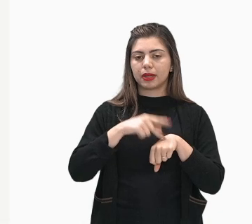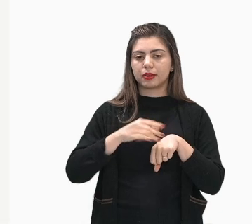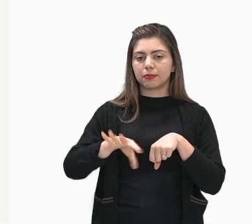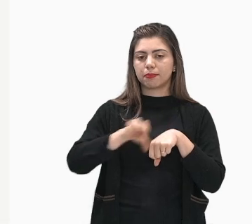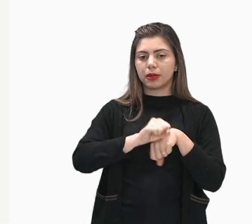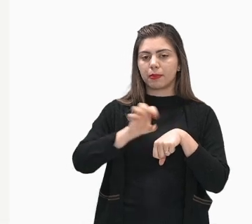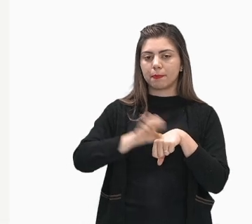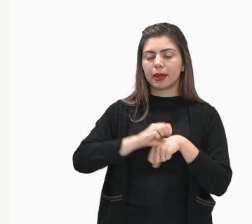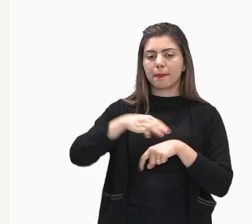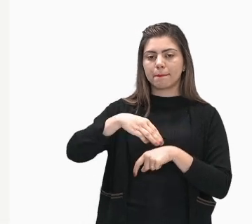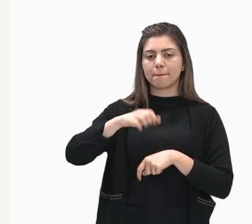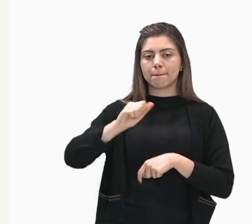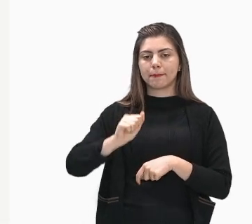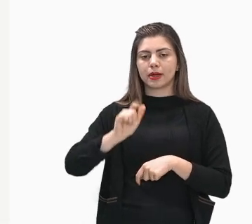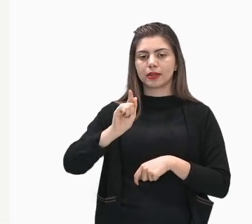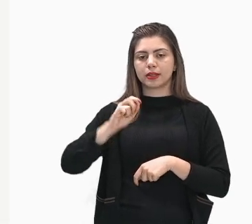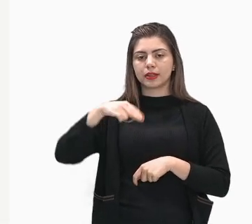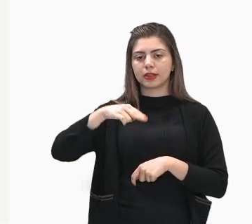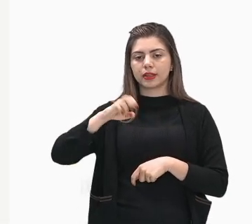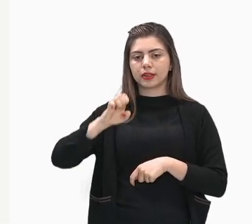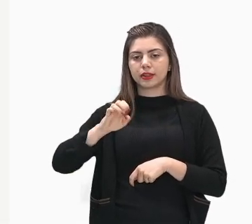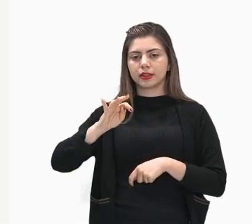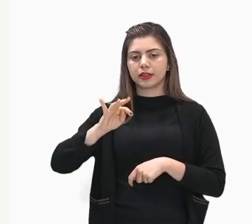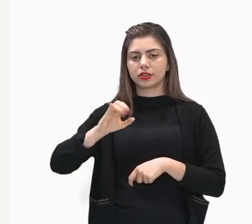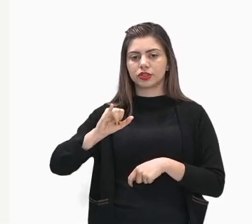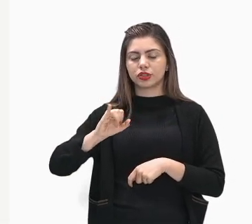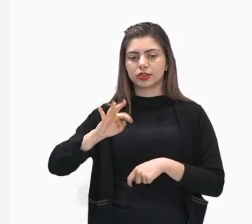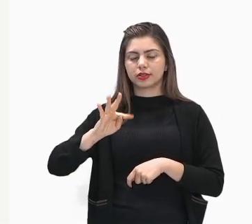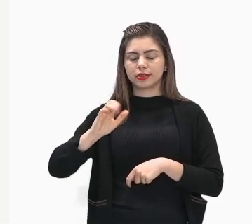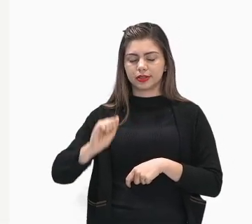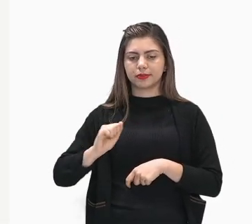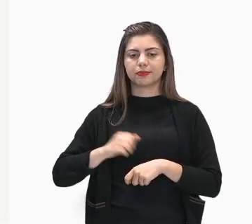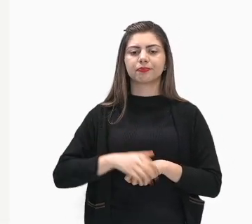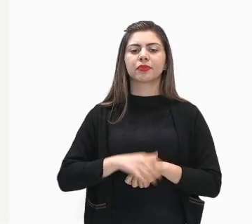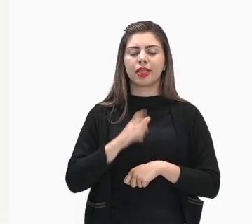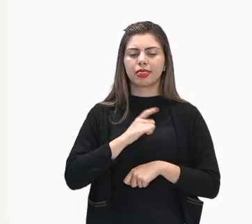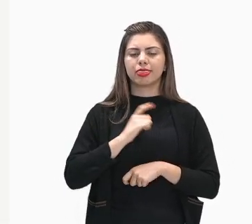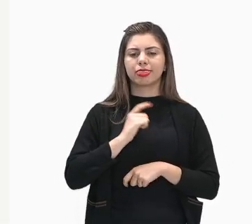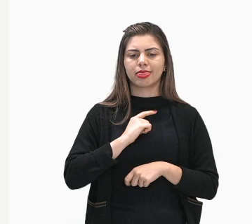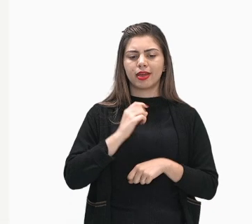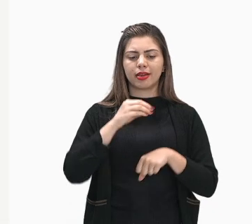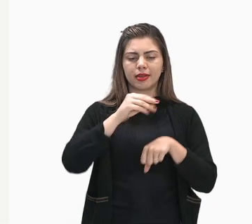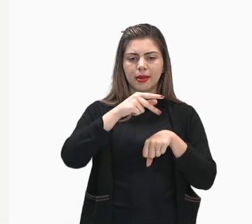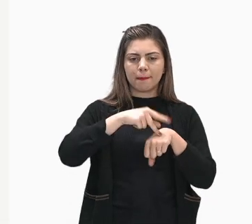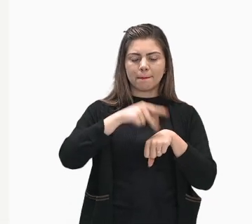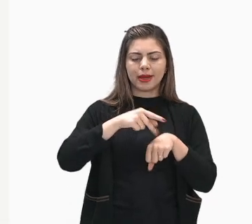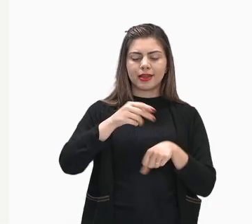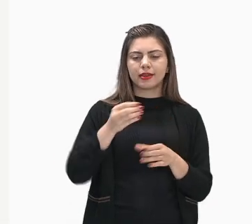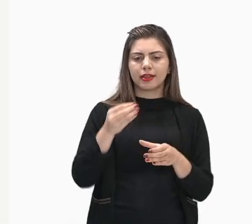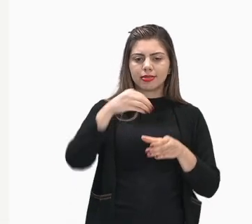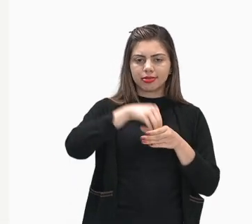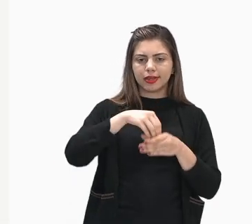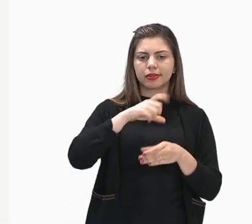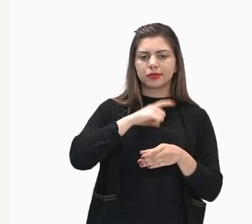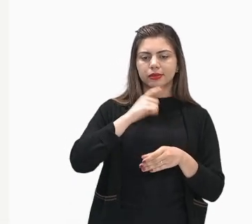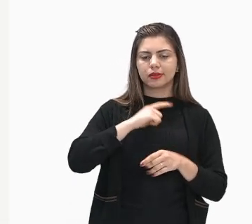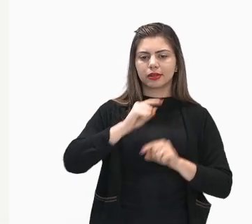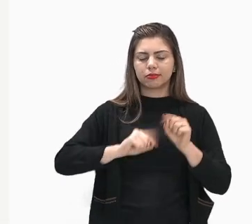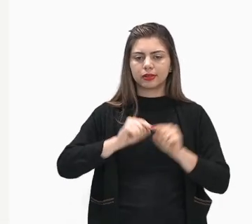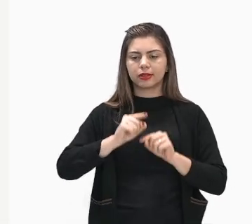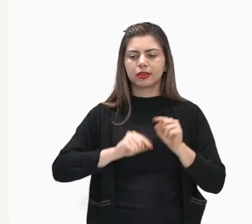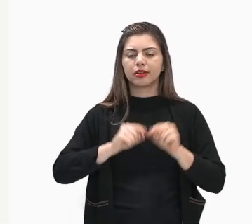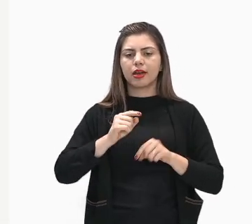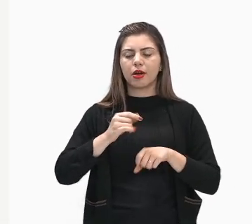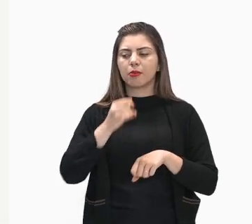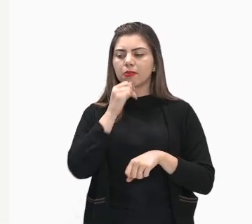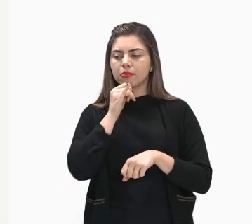É uma pedra que naturalmente tem essa propriedade, né, um mineral que tem essa propriedade de atrair e ser atraído pelo ferro,